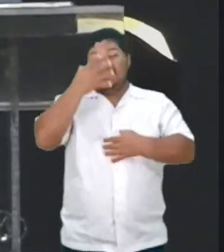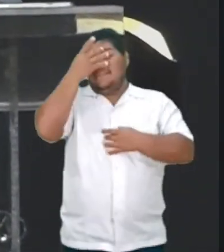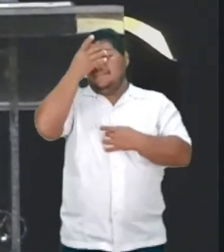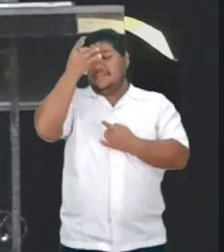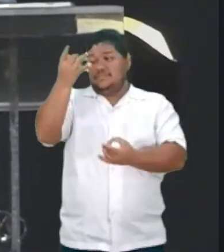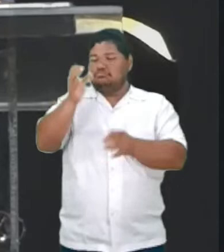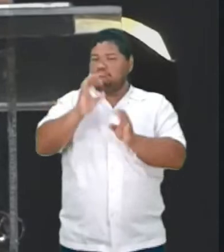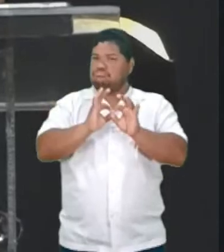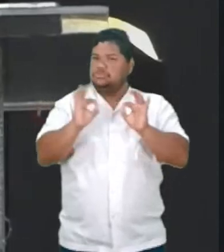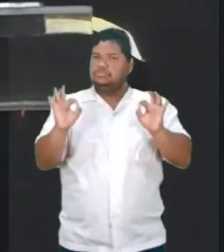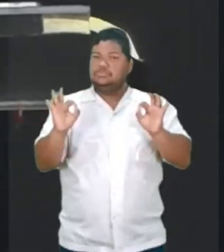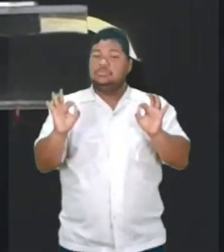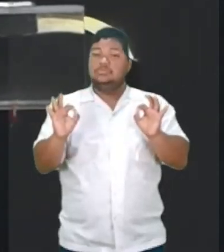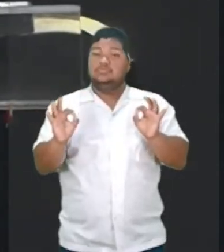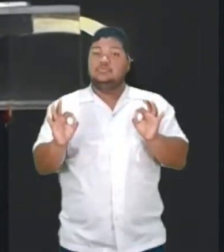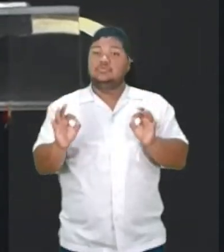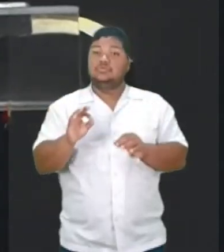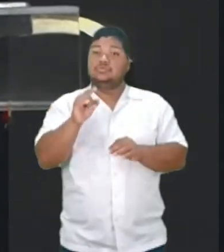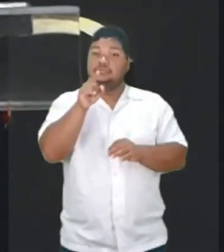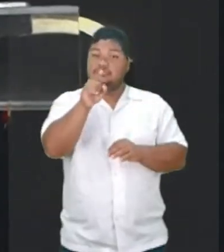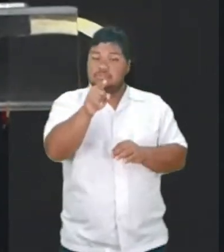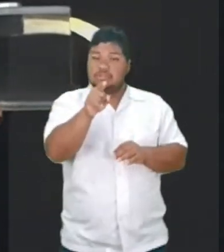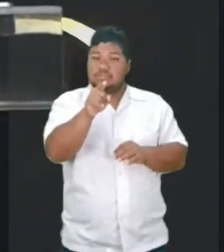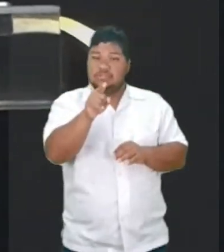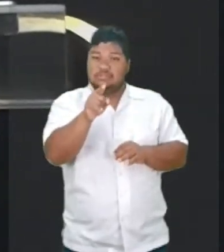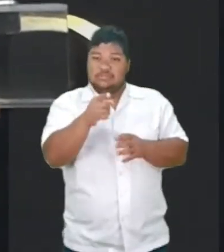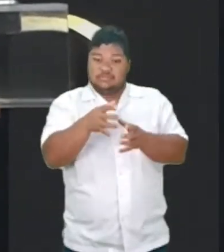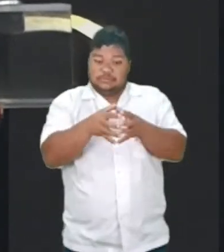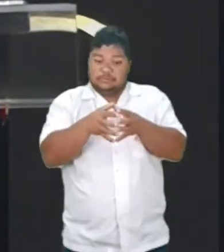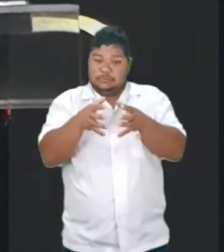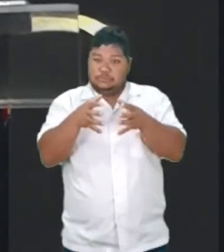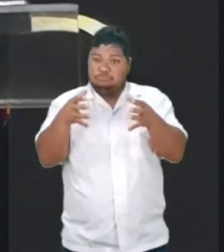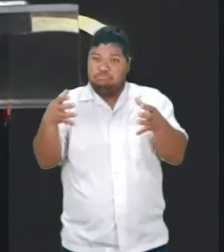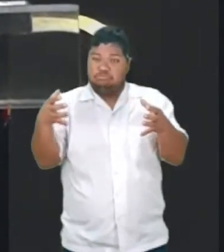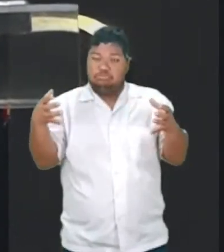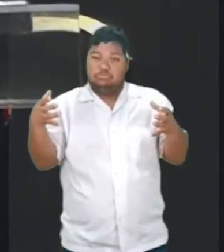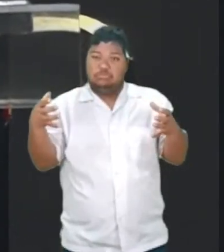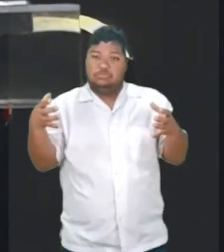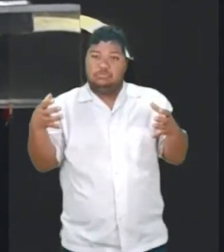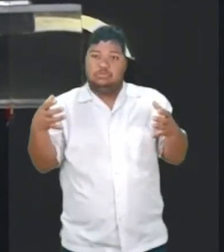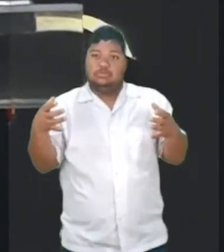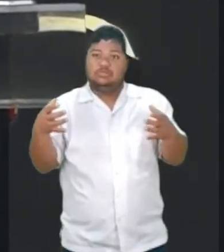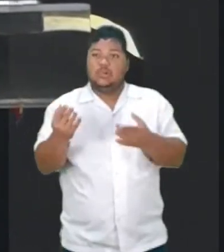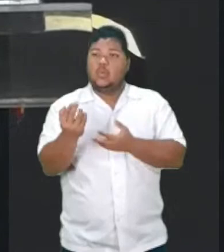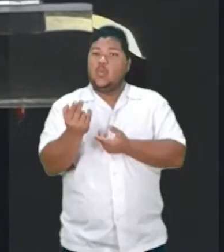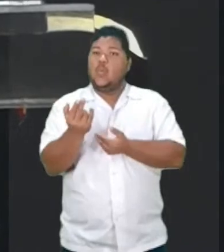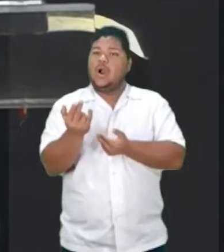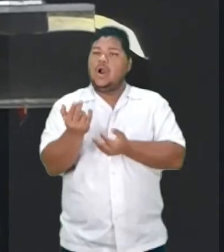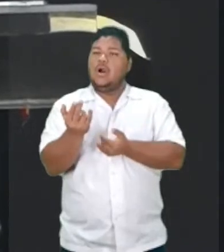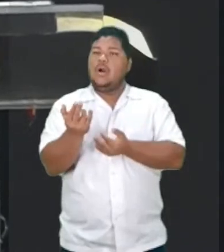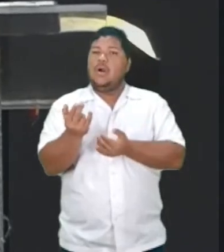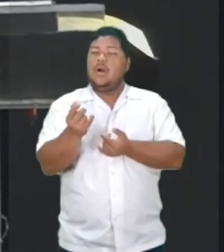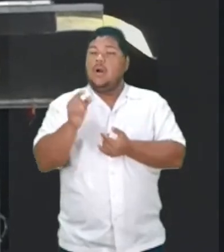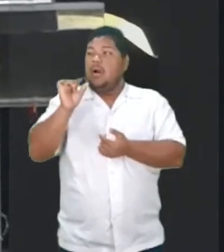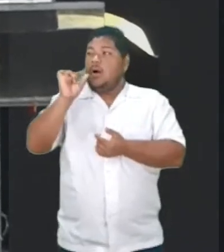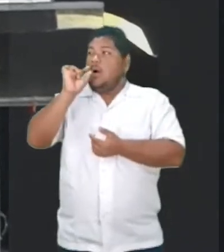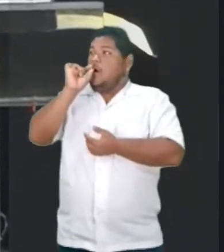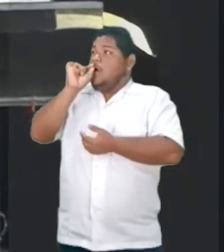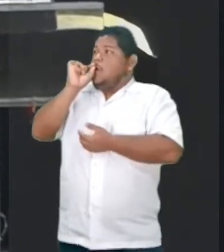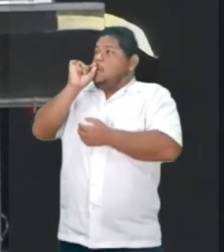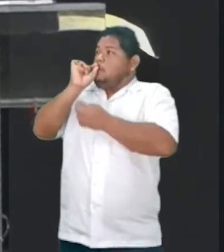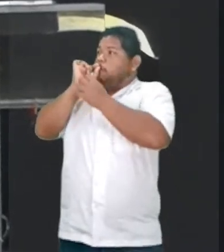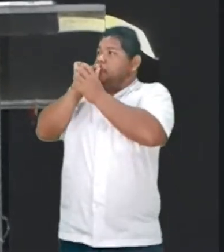Simples. Se está expandindo como um balão, que você enche e vai